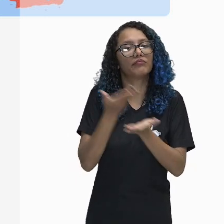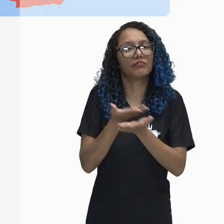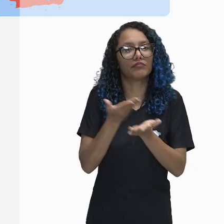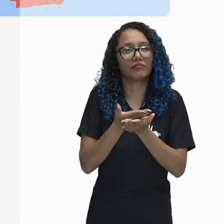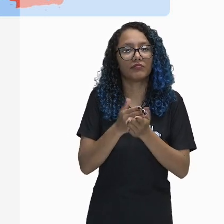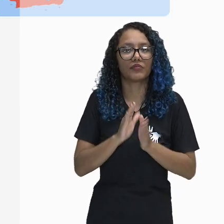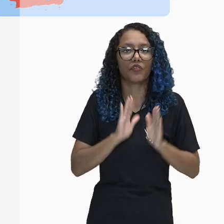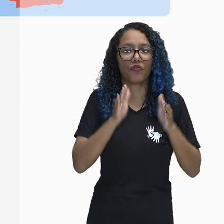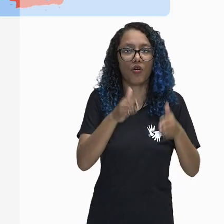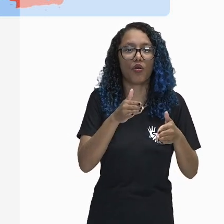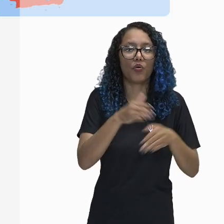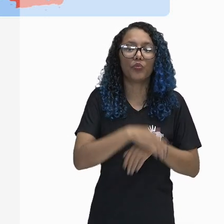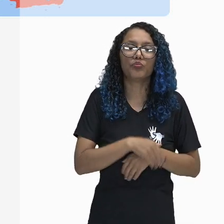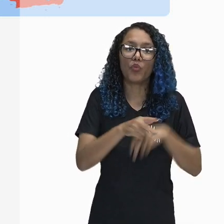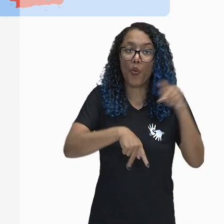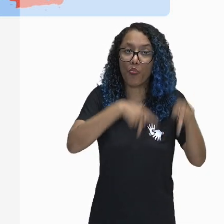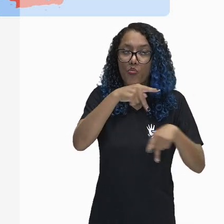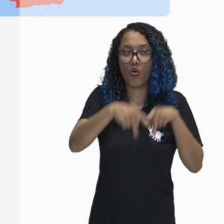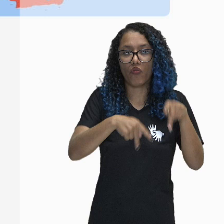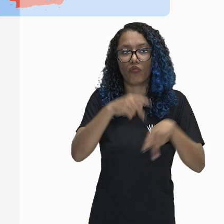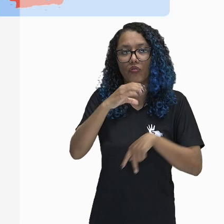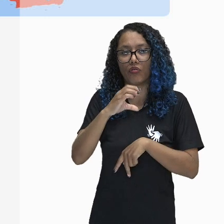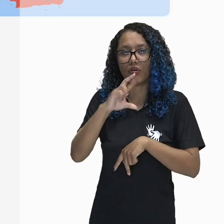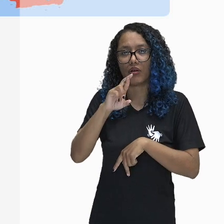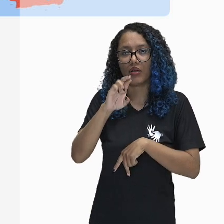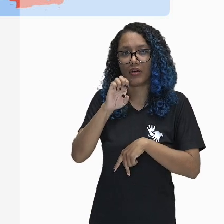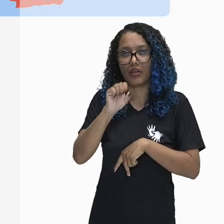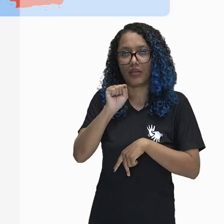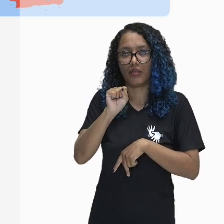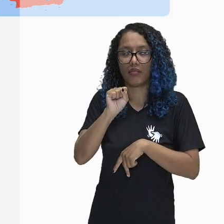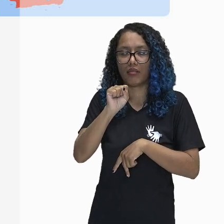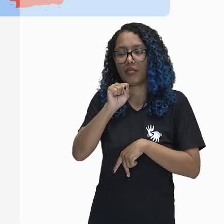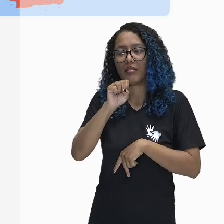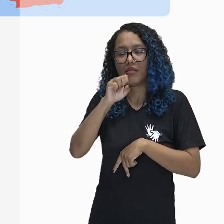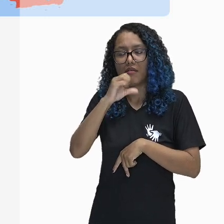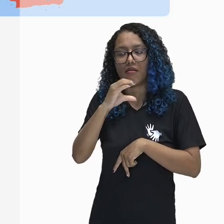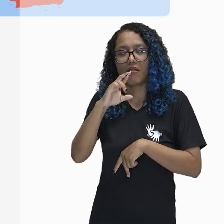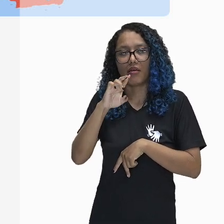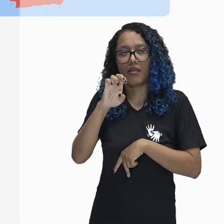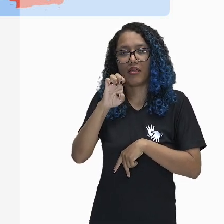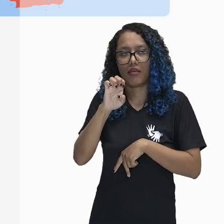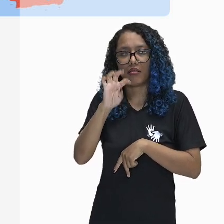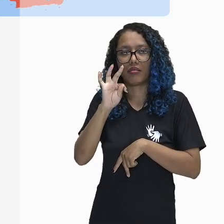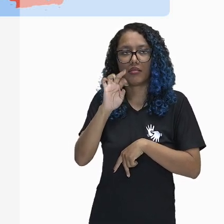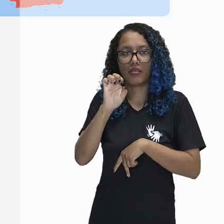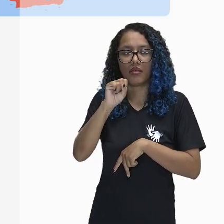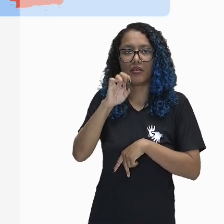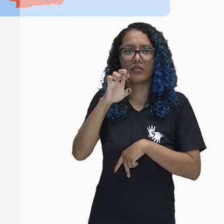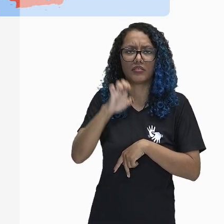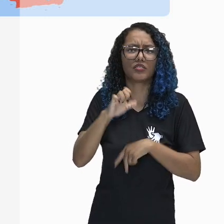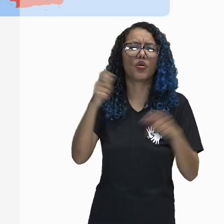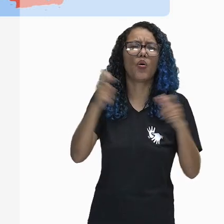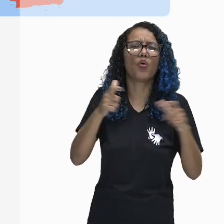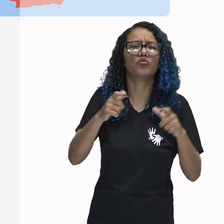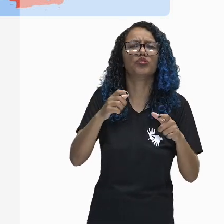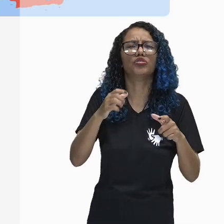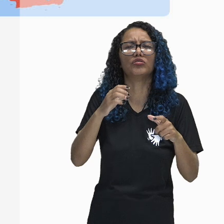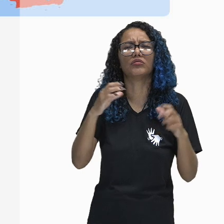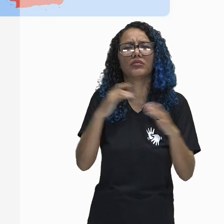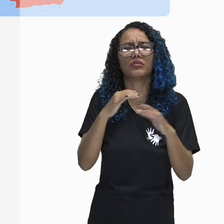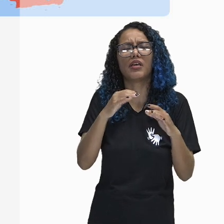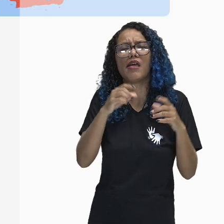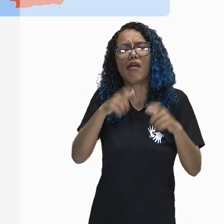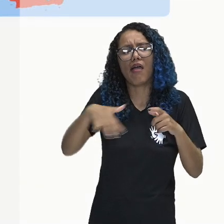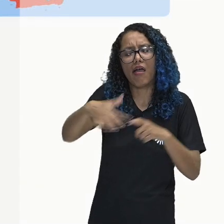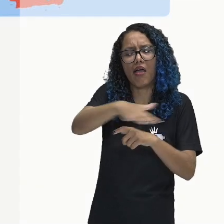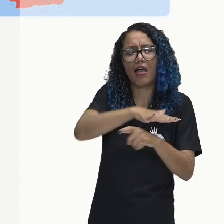sobre a civilização cretense. Aonde fica localizado Creta, professor? Creta é uma ilha